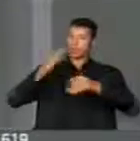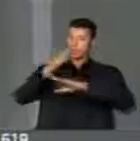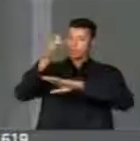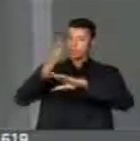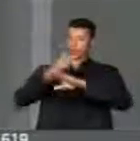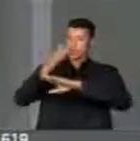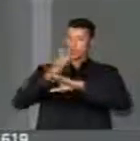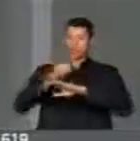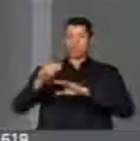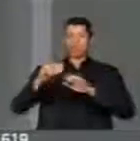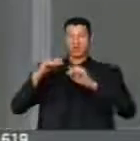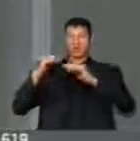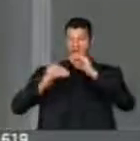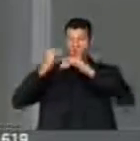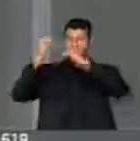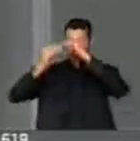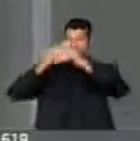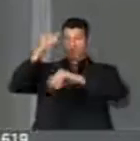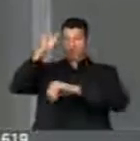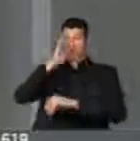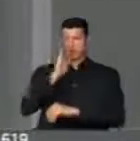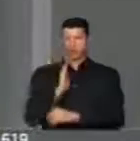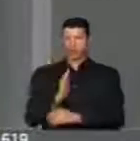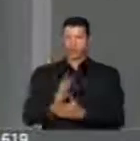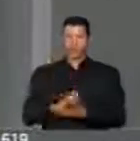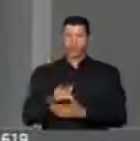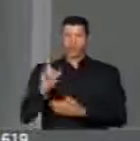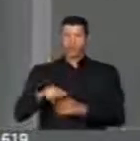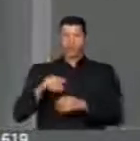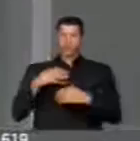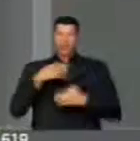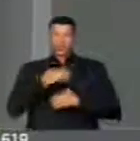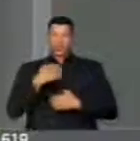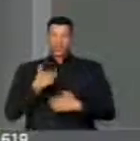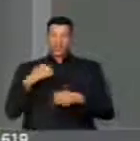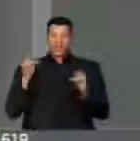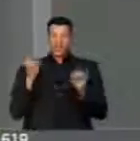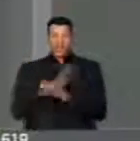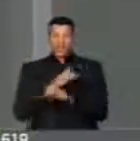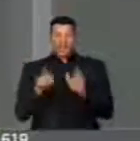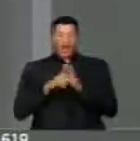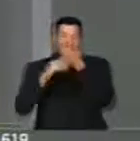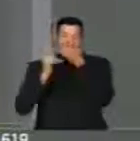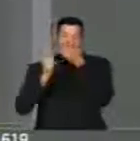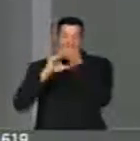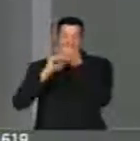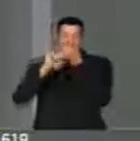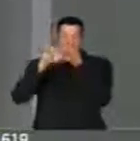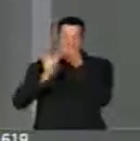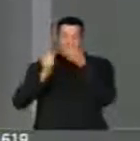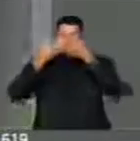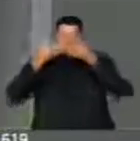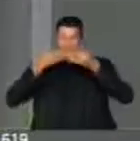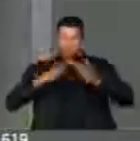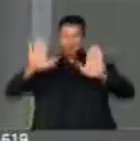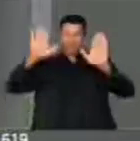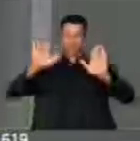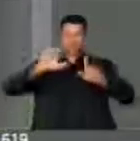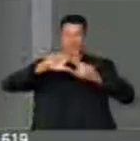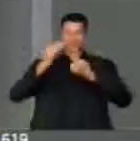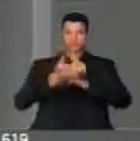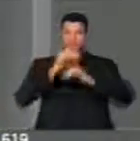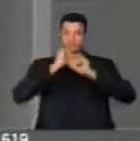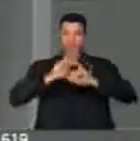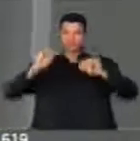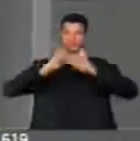a desenvolvimento para o país. É nesse sentido que eu finalizo esta carta aberta à comunidade internacional,